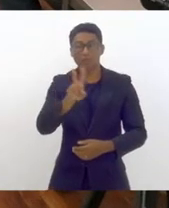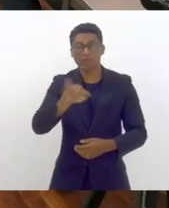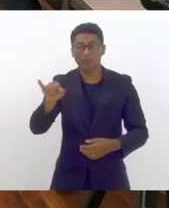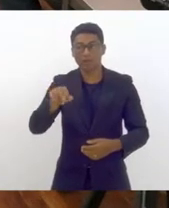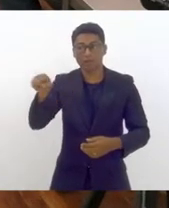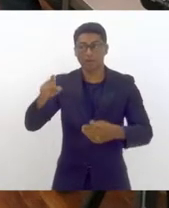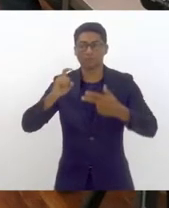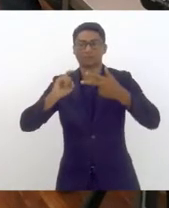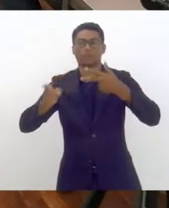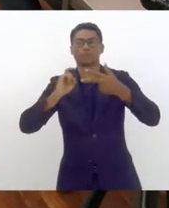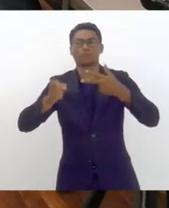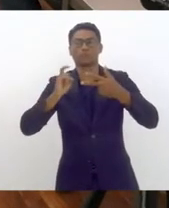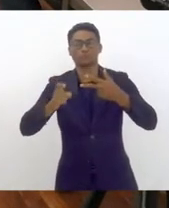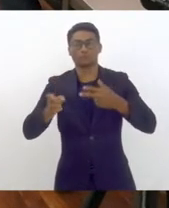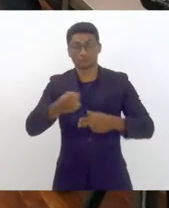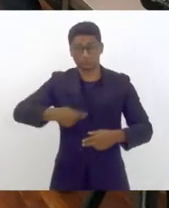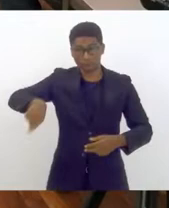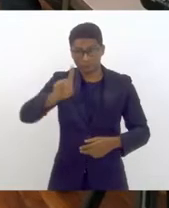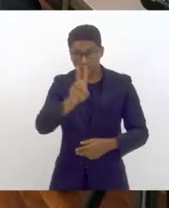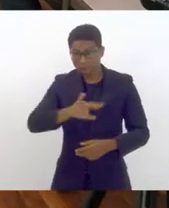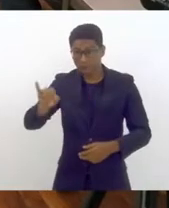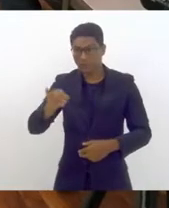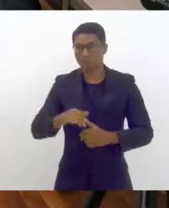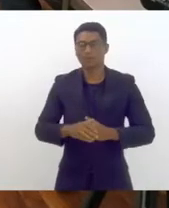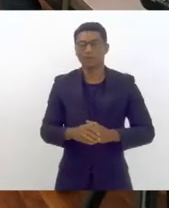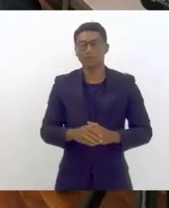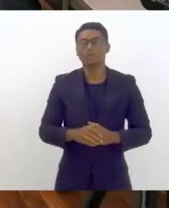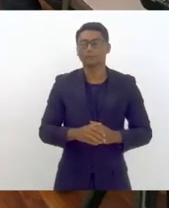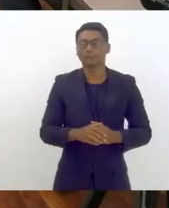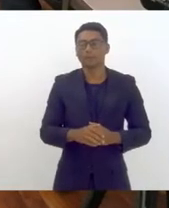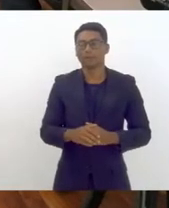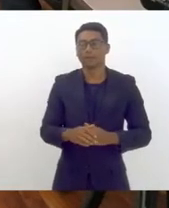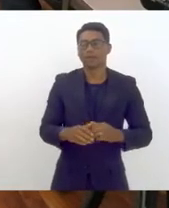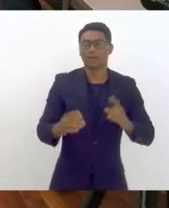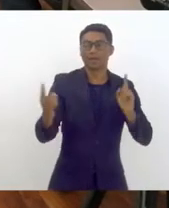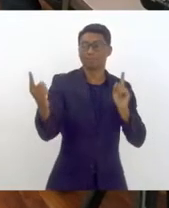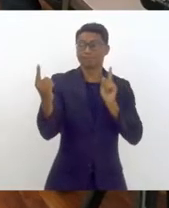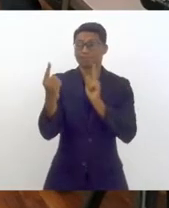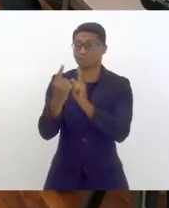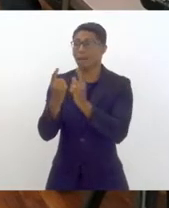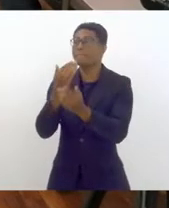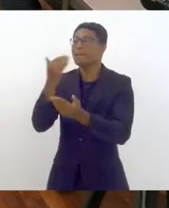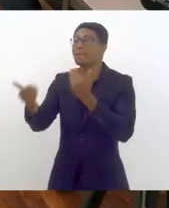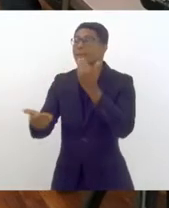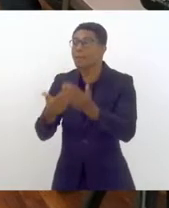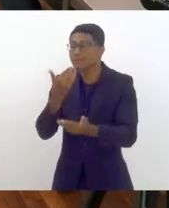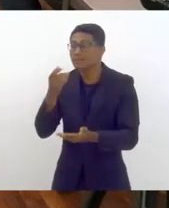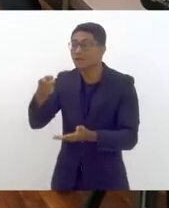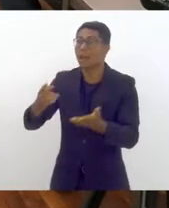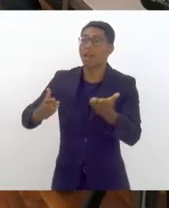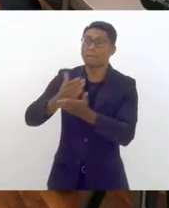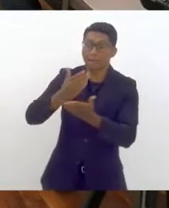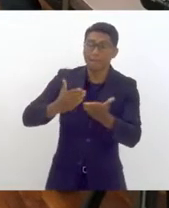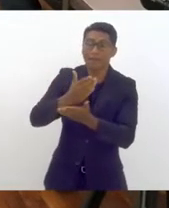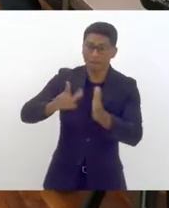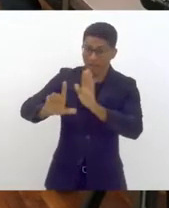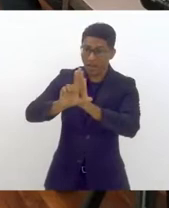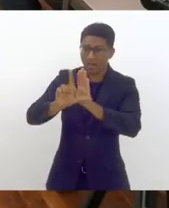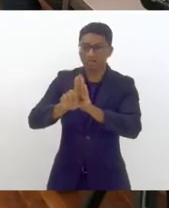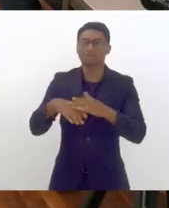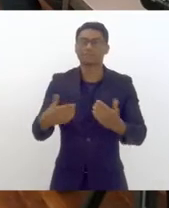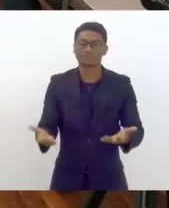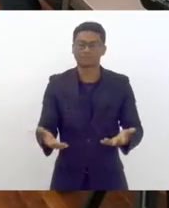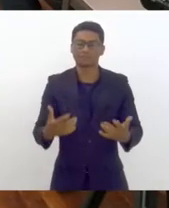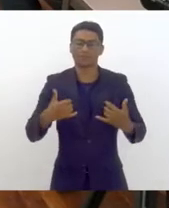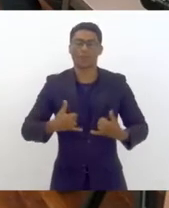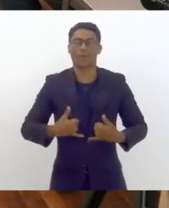porta do gabinete dele para que ele implemente essas leis que serão certamente aprovadas aqui na Assembleia. Então, muito orgulho aí de assumir a presidência,